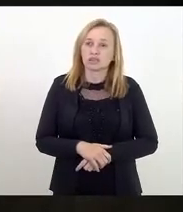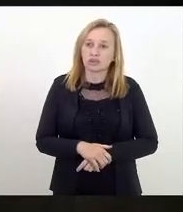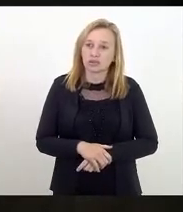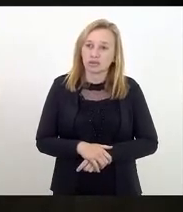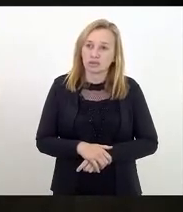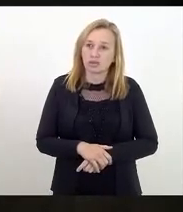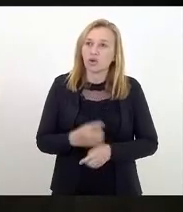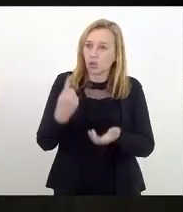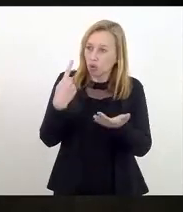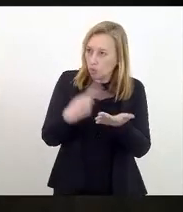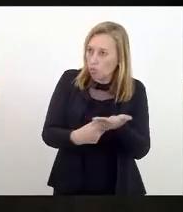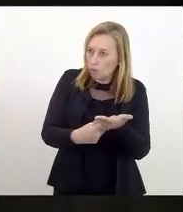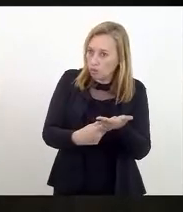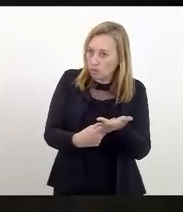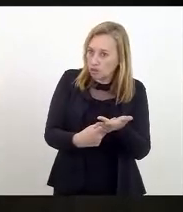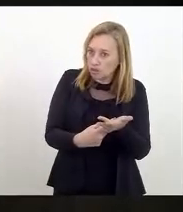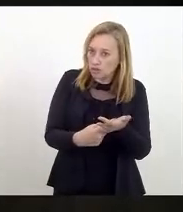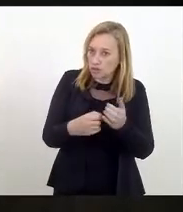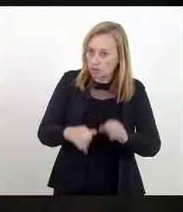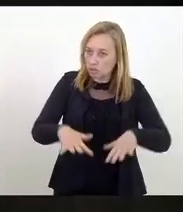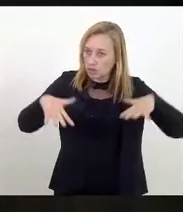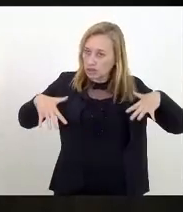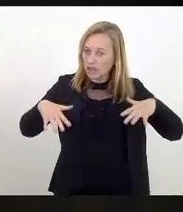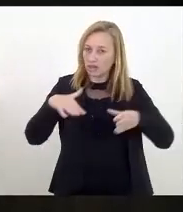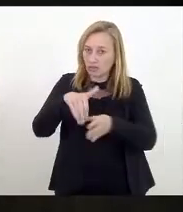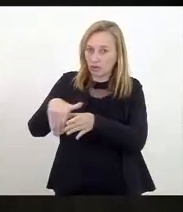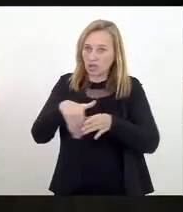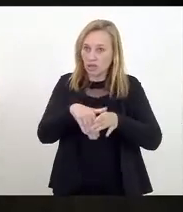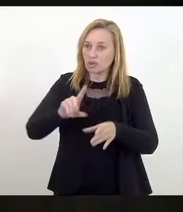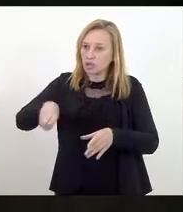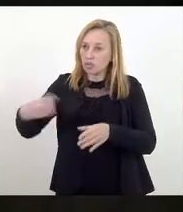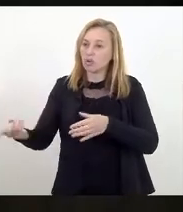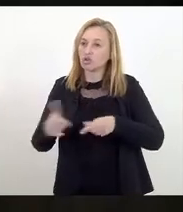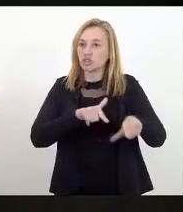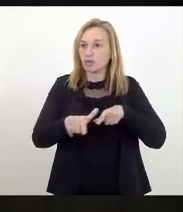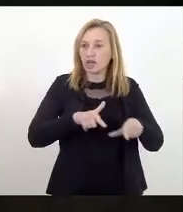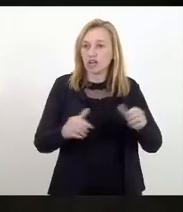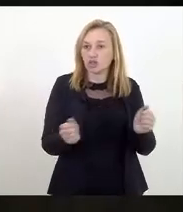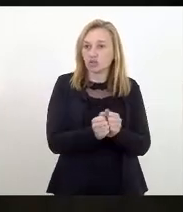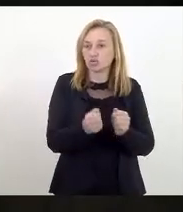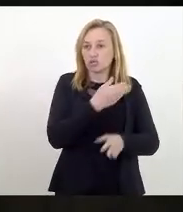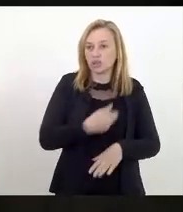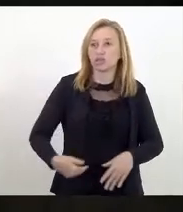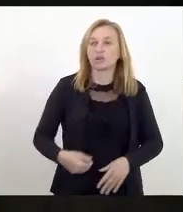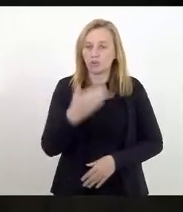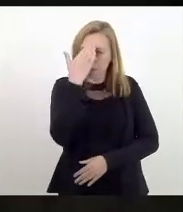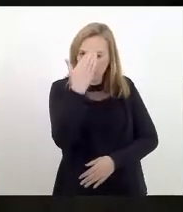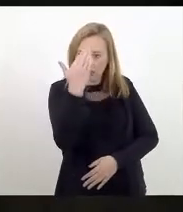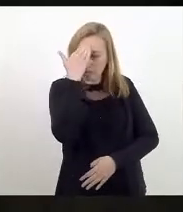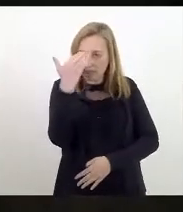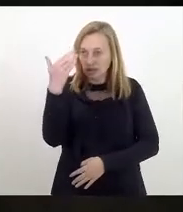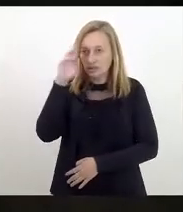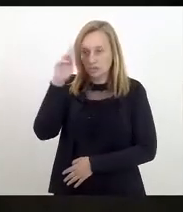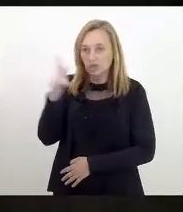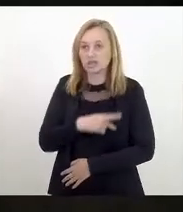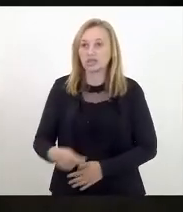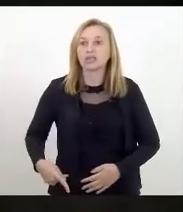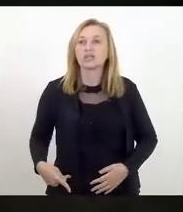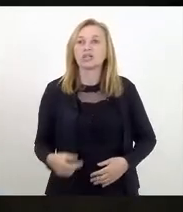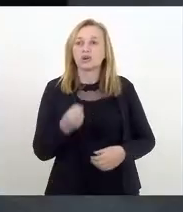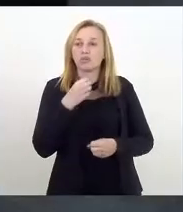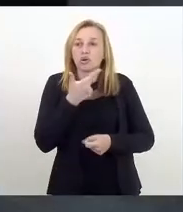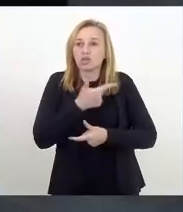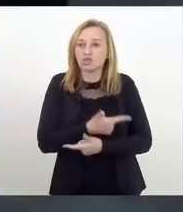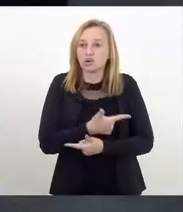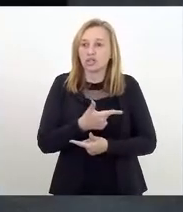tem um compromisso de trazer para o plenário e votarmos e aí vamos trabalhar depois com o governador. Obrigado, presidente. Boa sorte. Então, deputado Marcos. Boa sorte aí, pessoal.